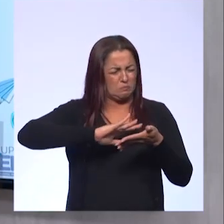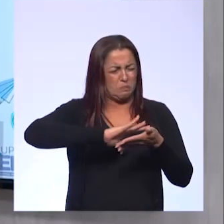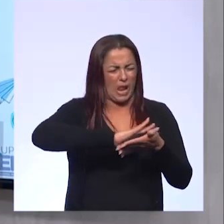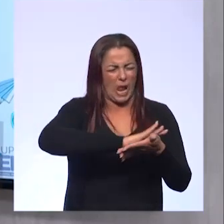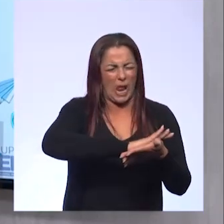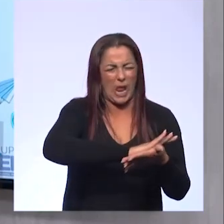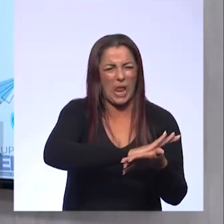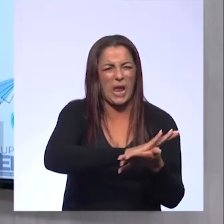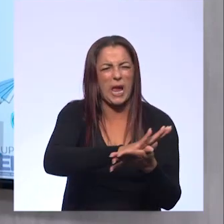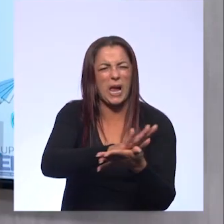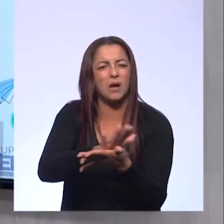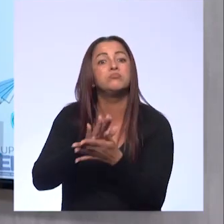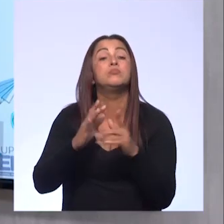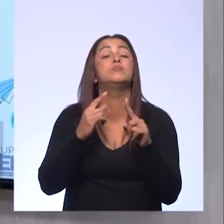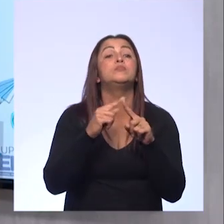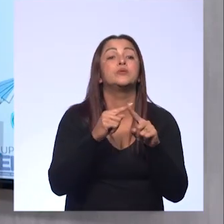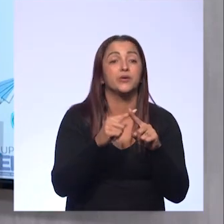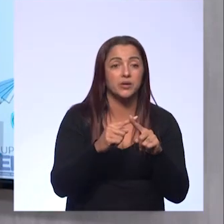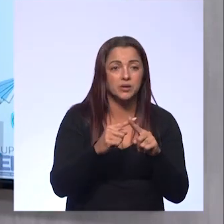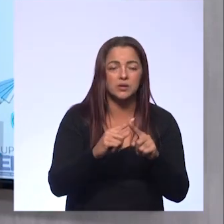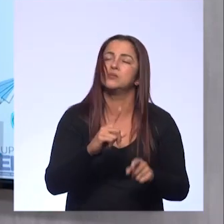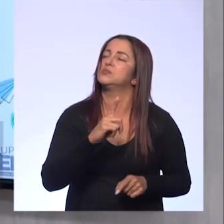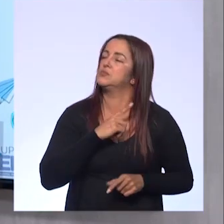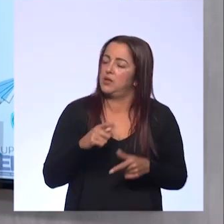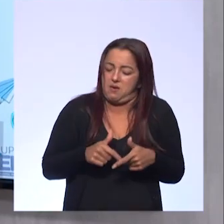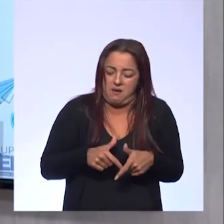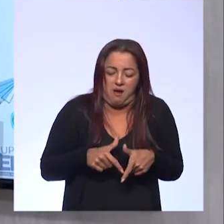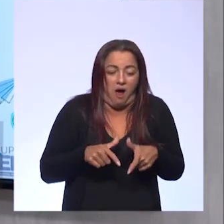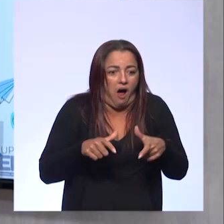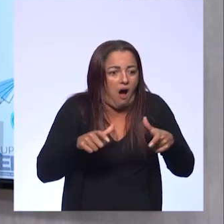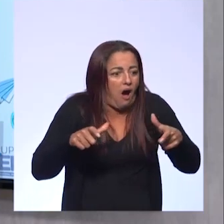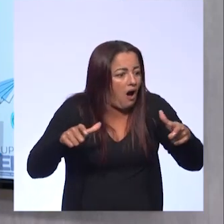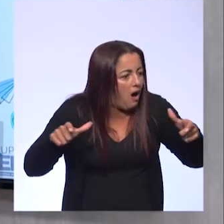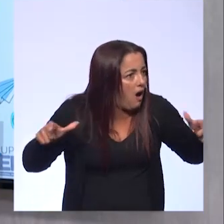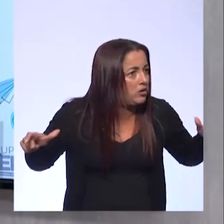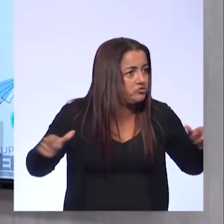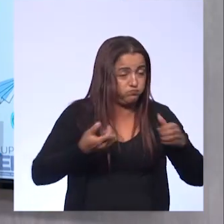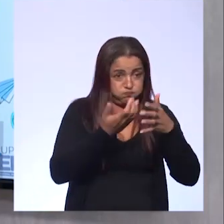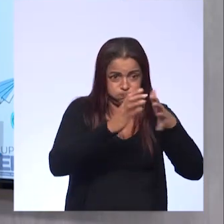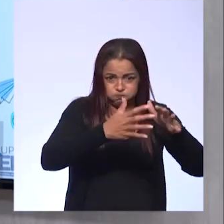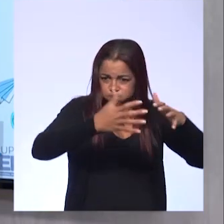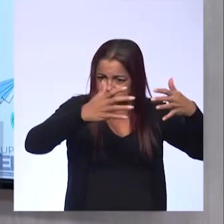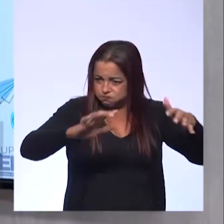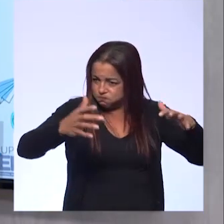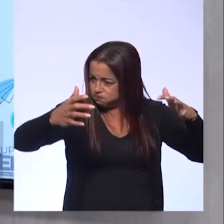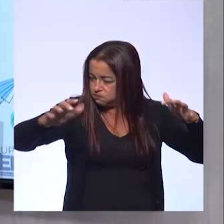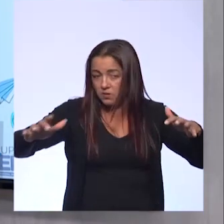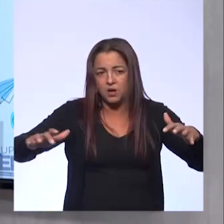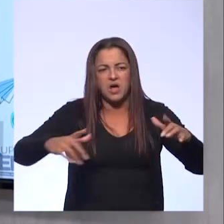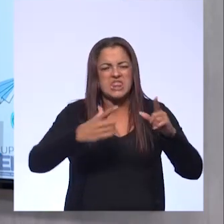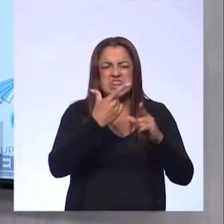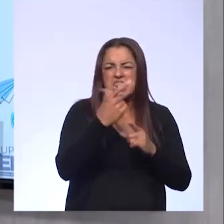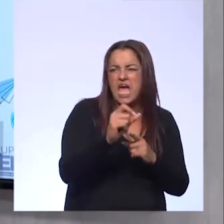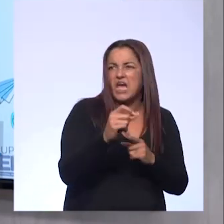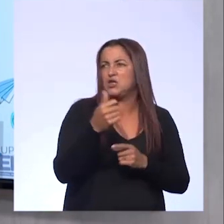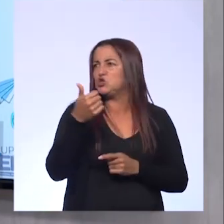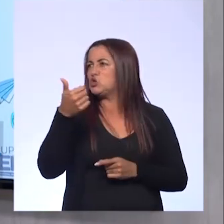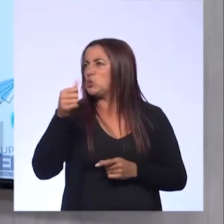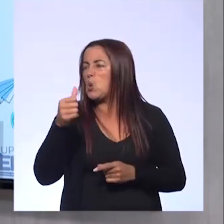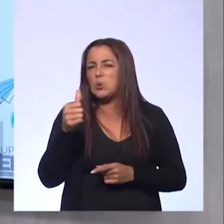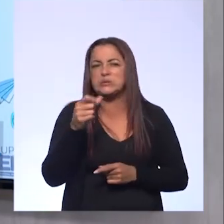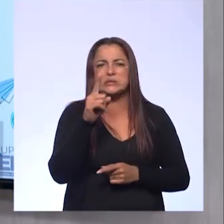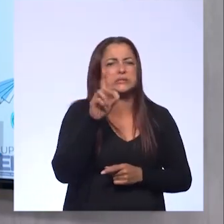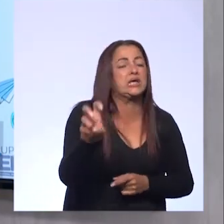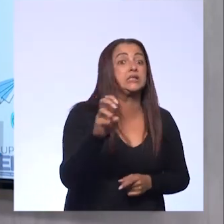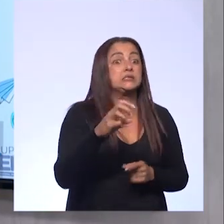das razões Por que eles são ondas de grandes amplitudes então onda de dez onze metros 15 metros de altura